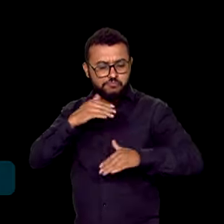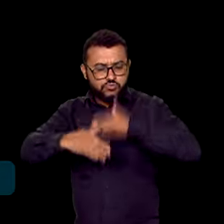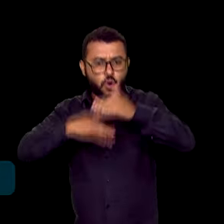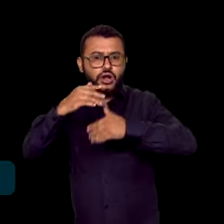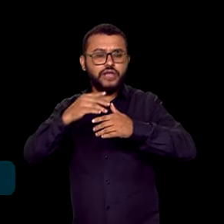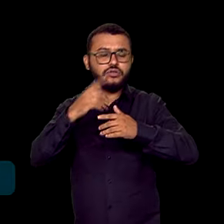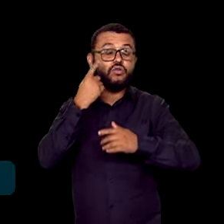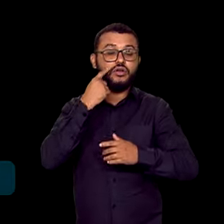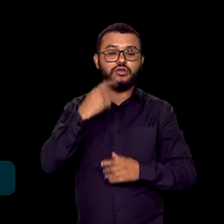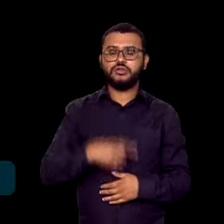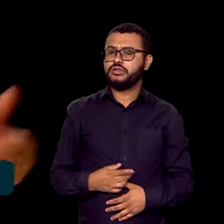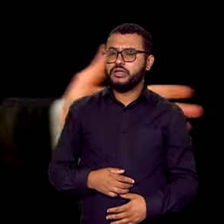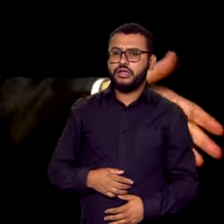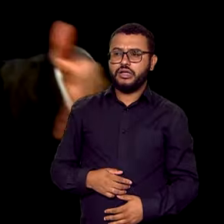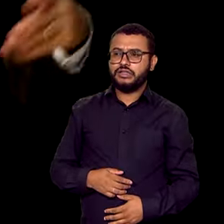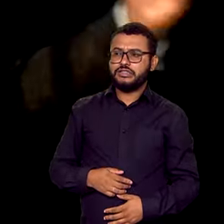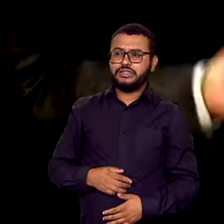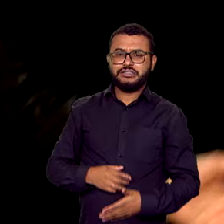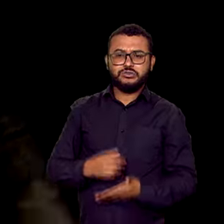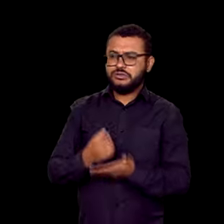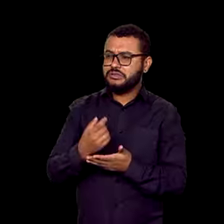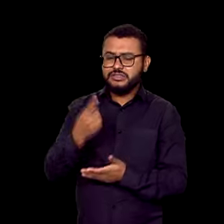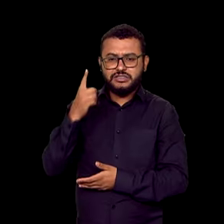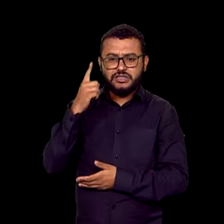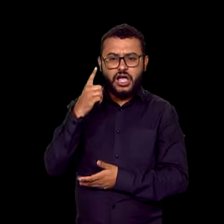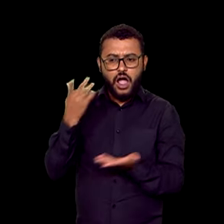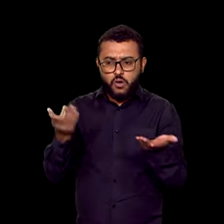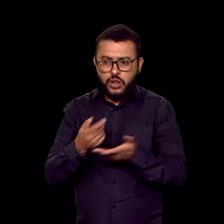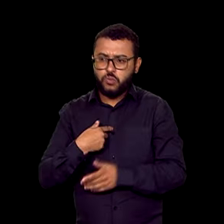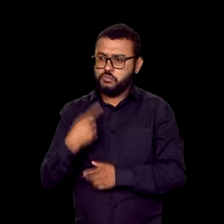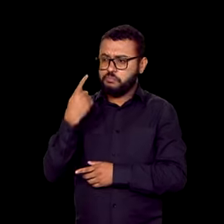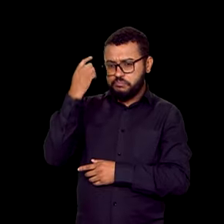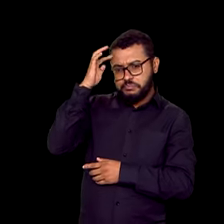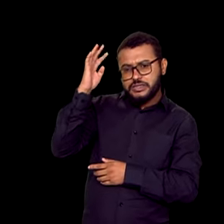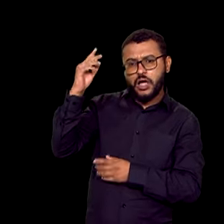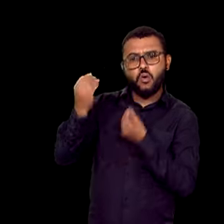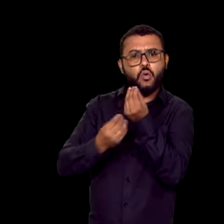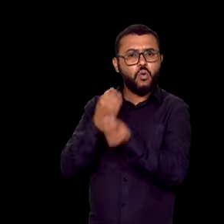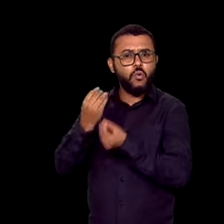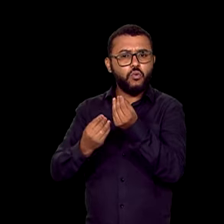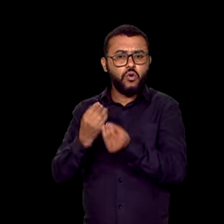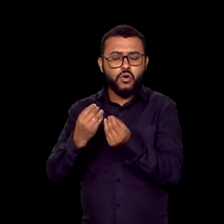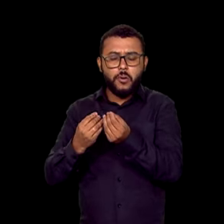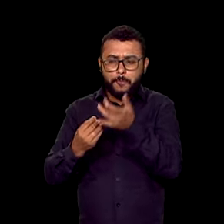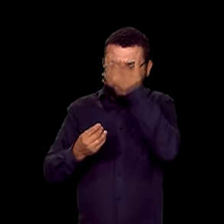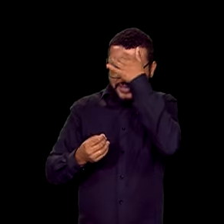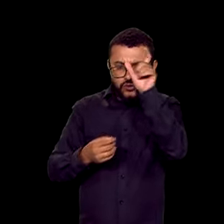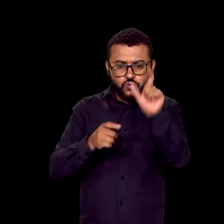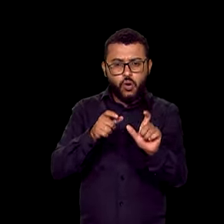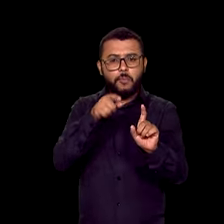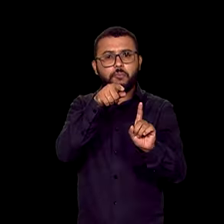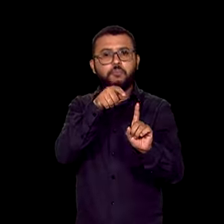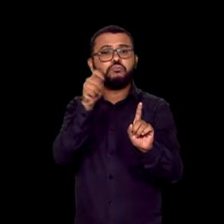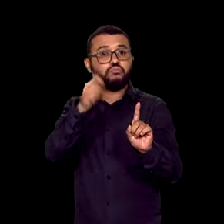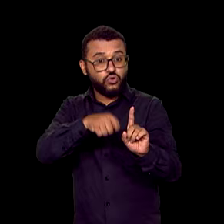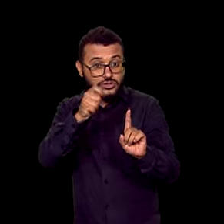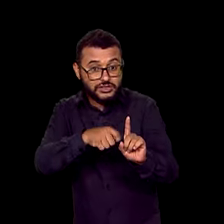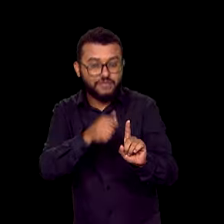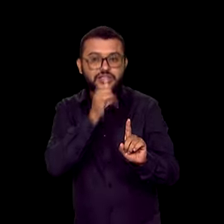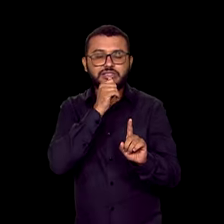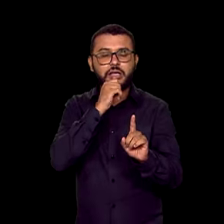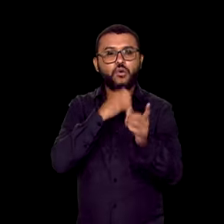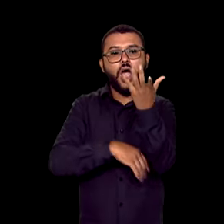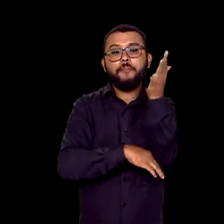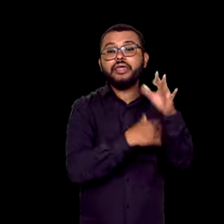desenvolvimento. Nunca imaginamos, ela muito menos do que eu, que alguém pudesse conceber que a agenda